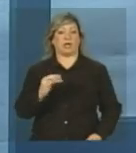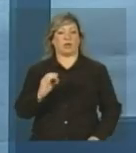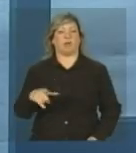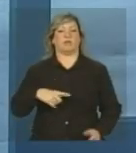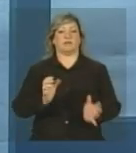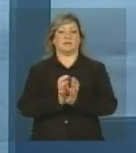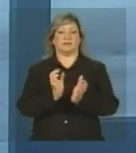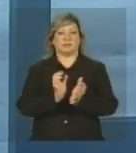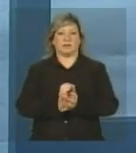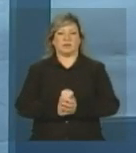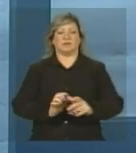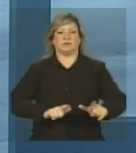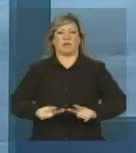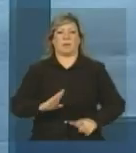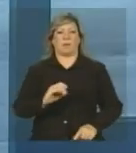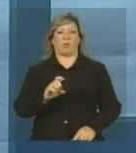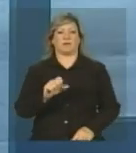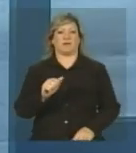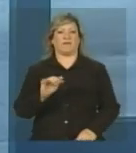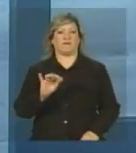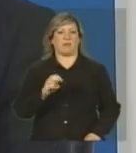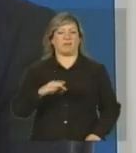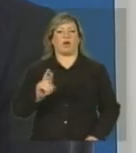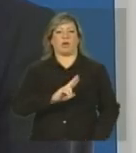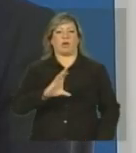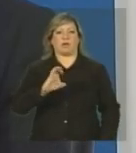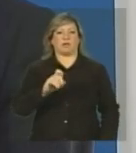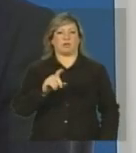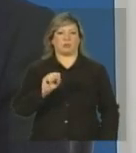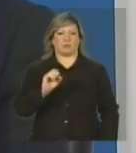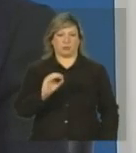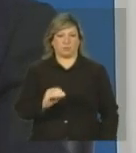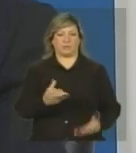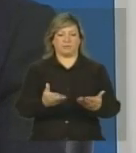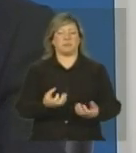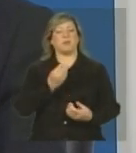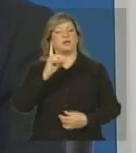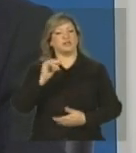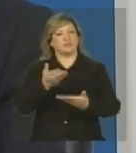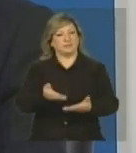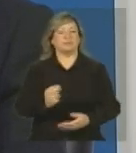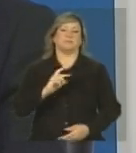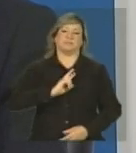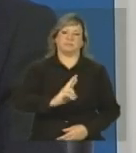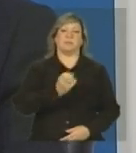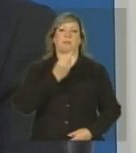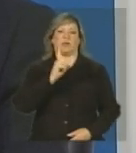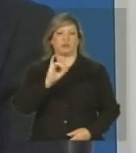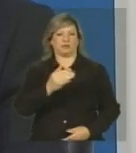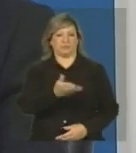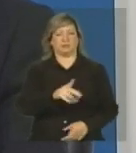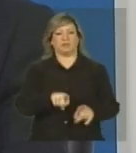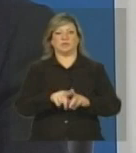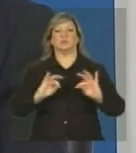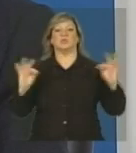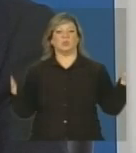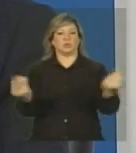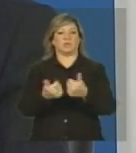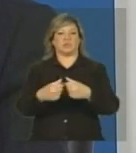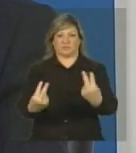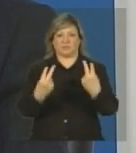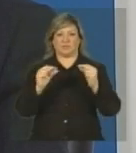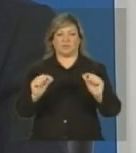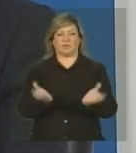de Operação do programa Bolsa Família, Celso Corrêa. Bom dia, diretor. Bom dia, Renata. Bom dia a todos que estão nos